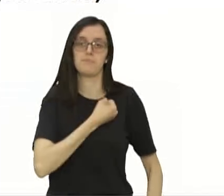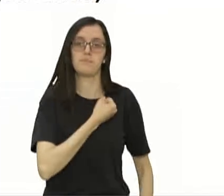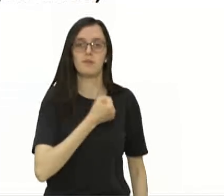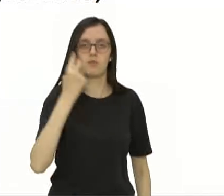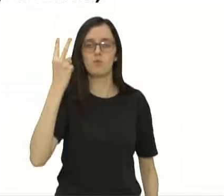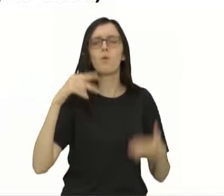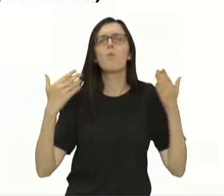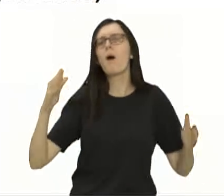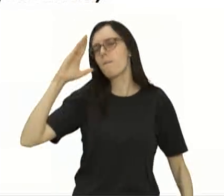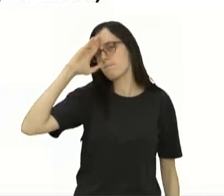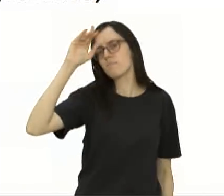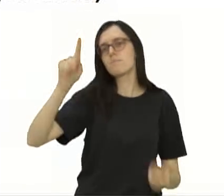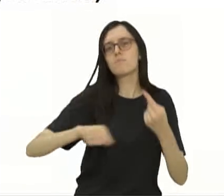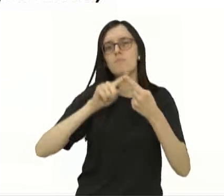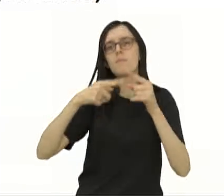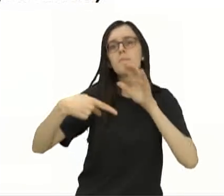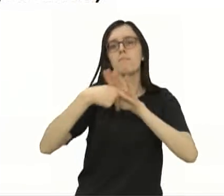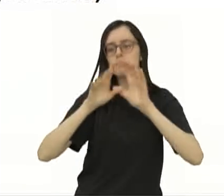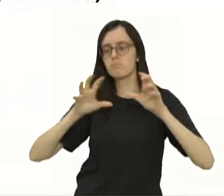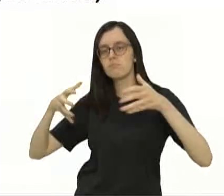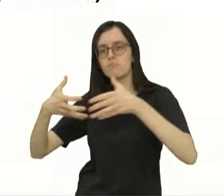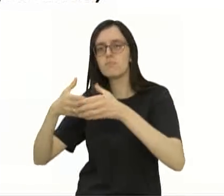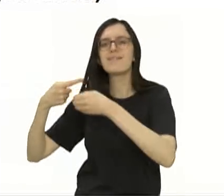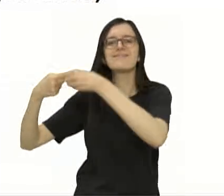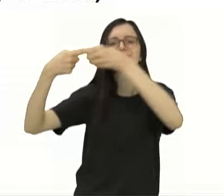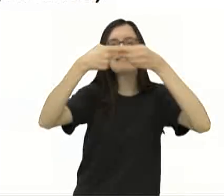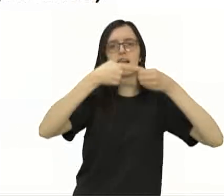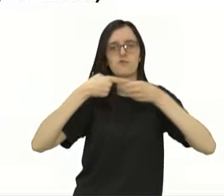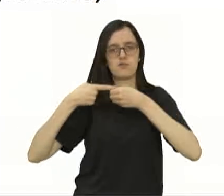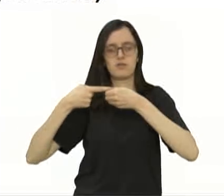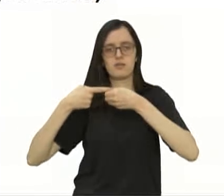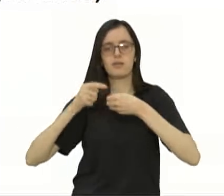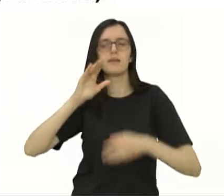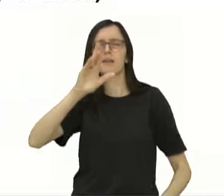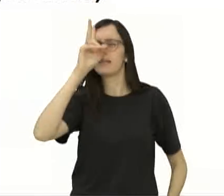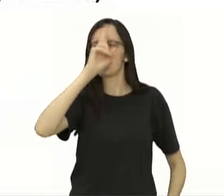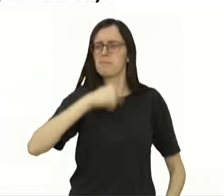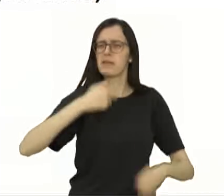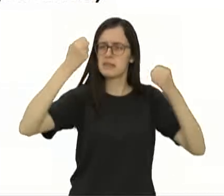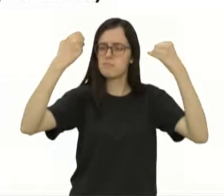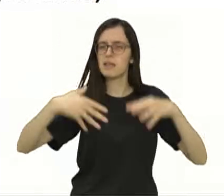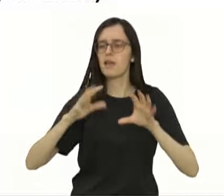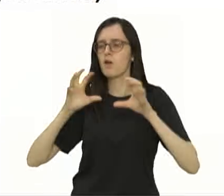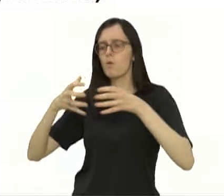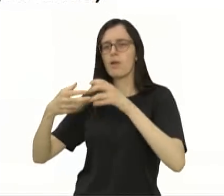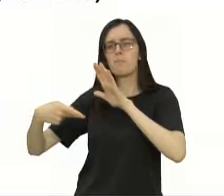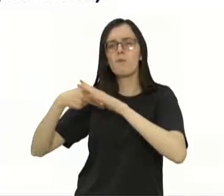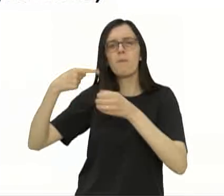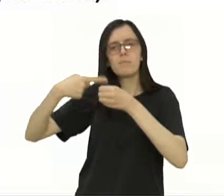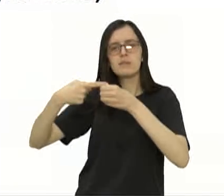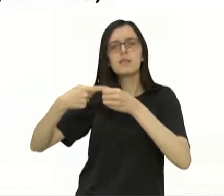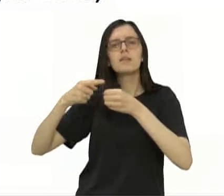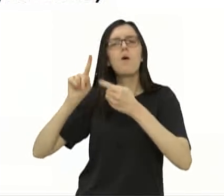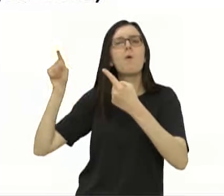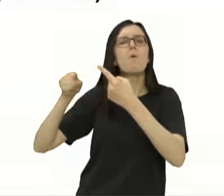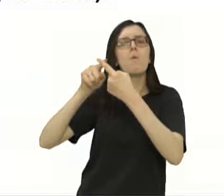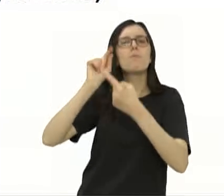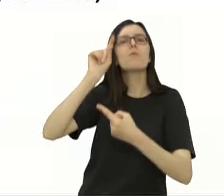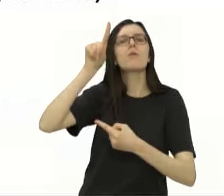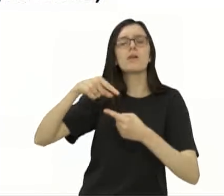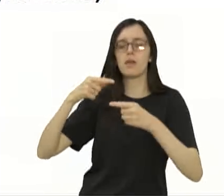2. Qual o principal objetivo do Conselho das Cidades? Então, lembra que eu falei que o Conselho das Cidades ele trabalha sobre a questão